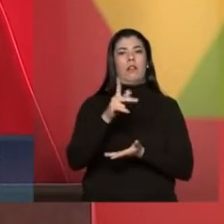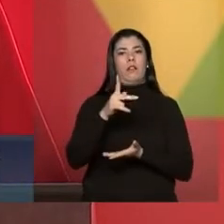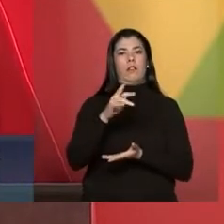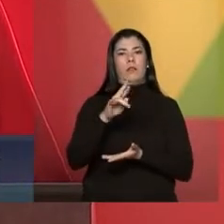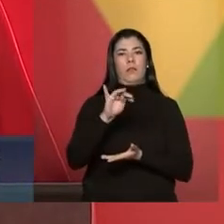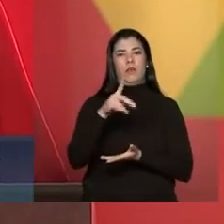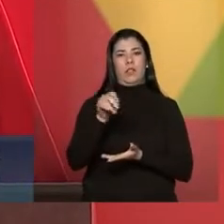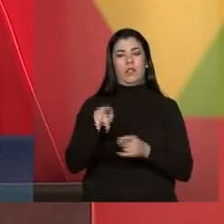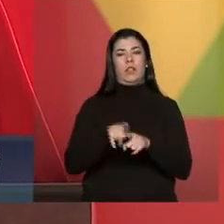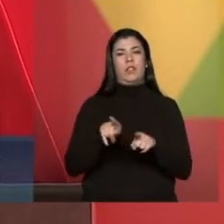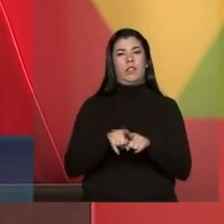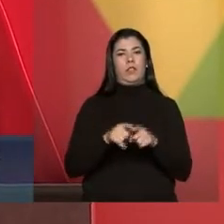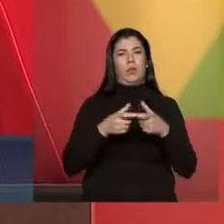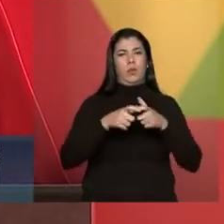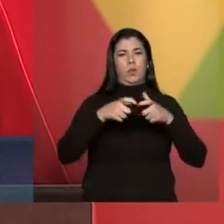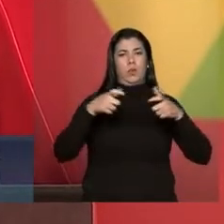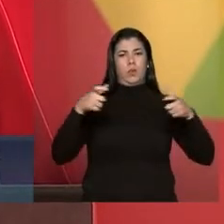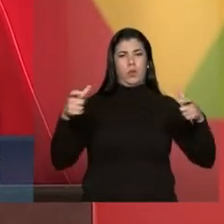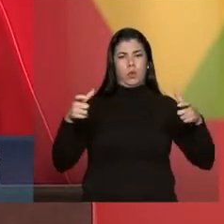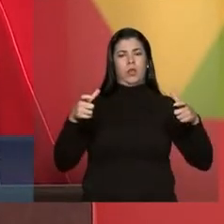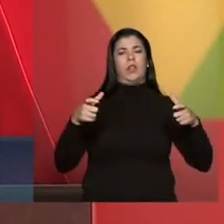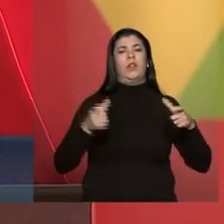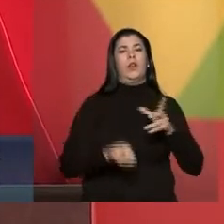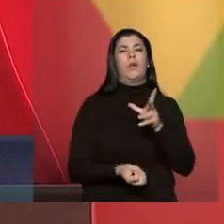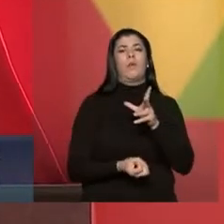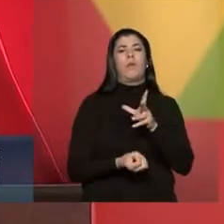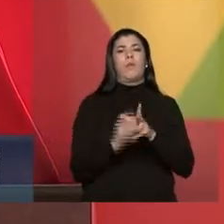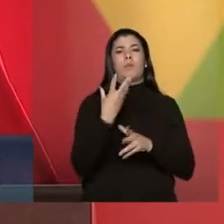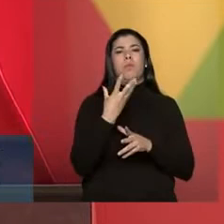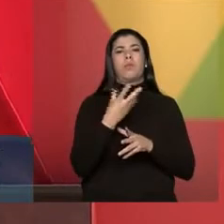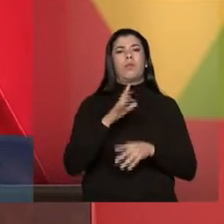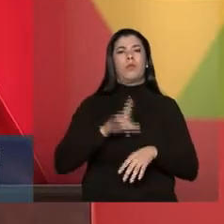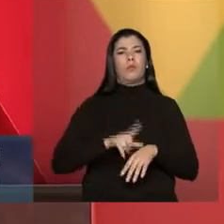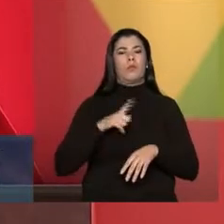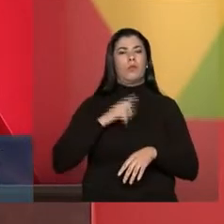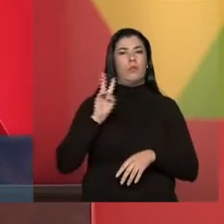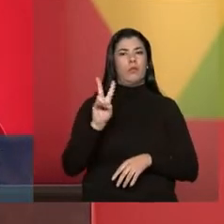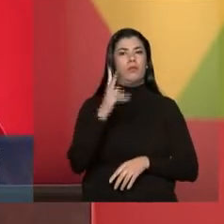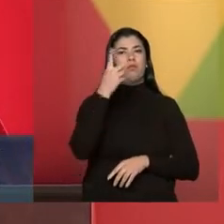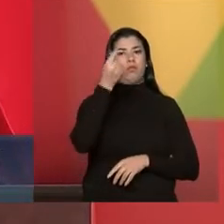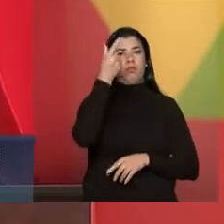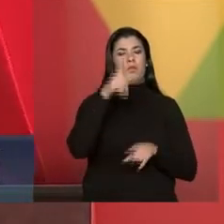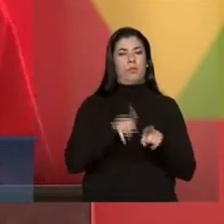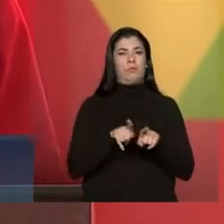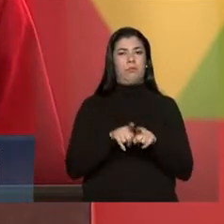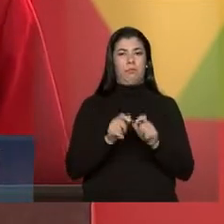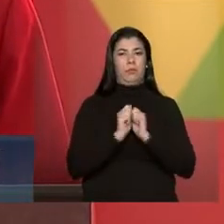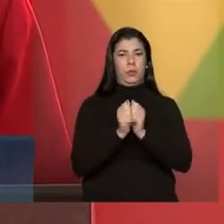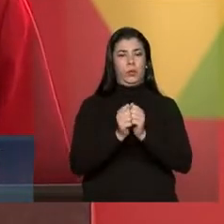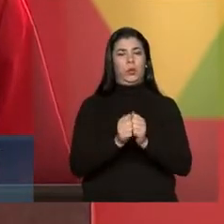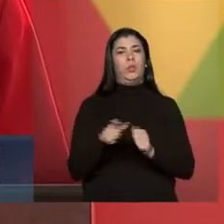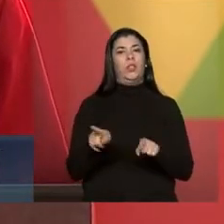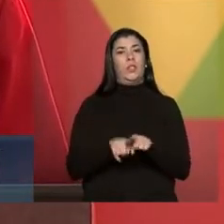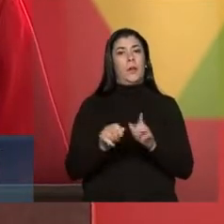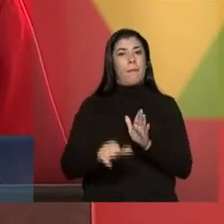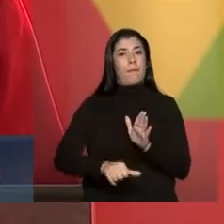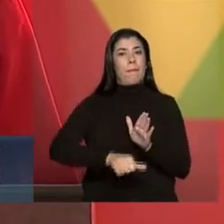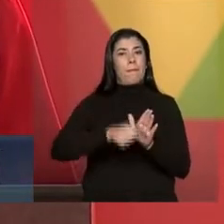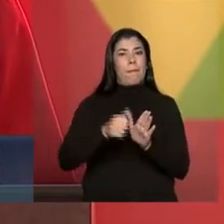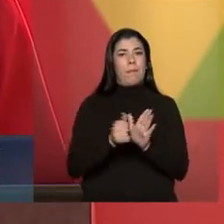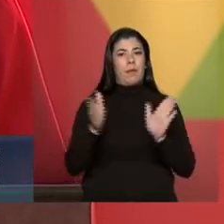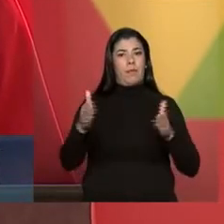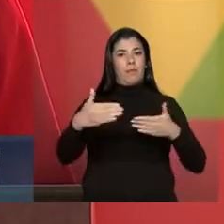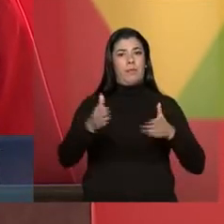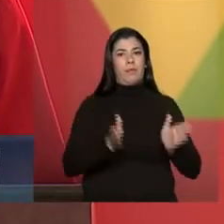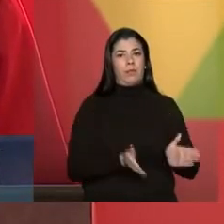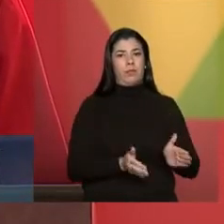China, ampliando a participação de produtos de maior valor agregado. A entrega do primeiro lote